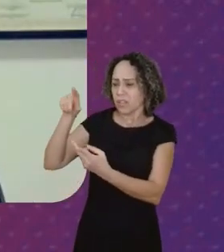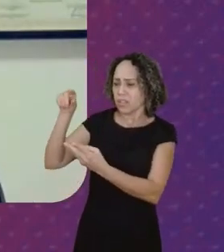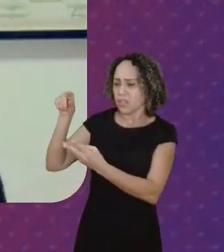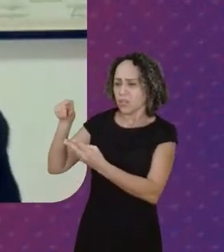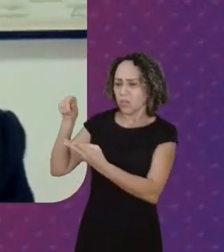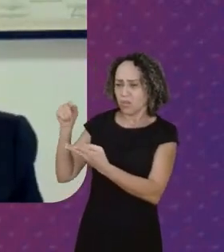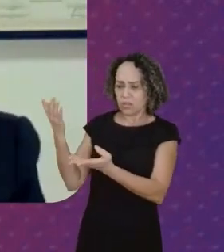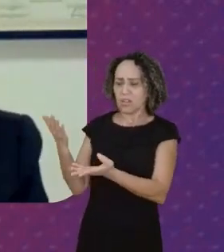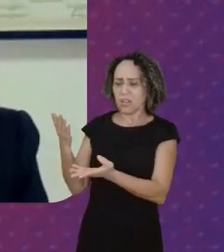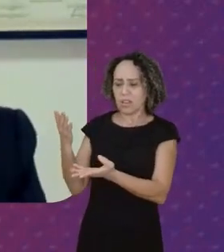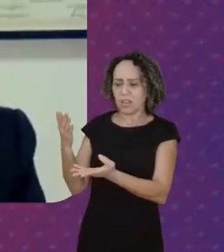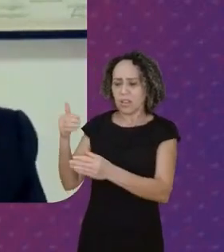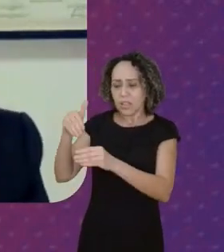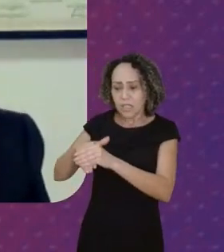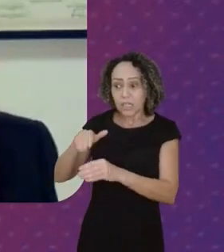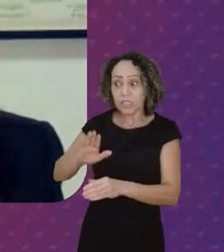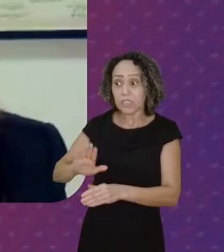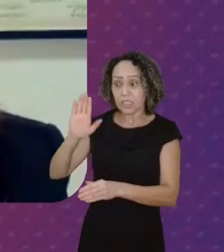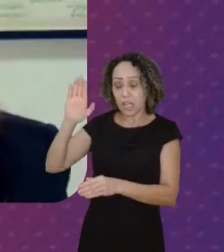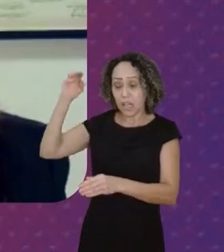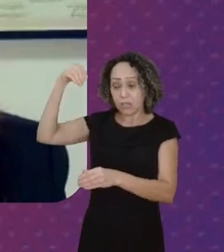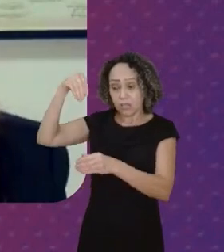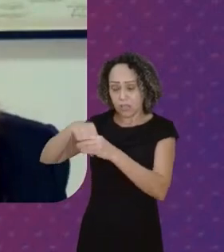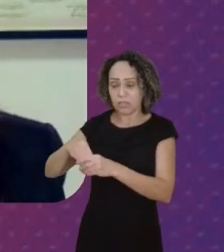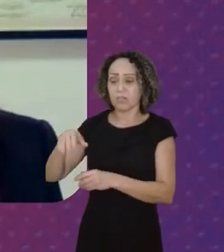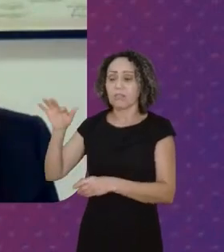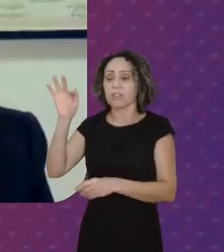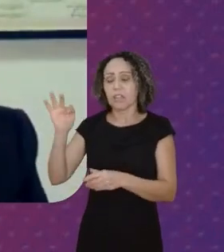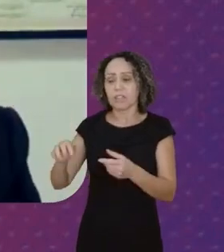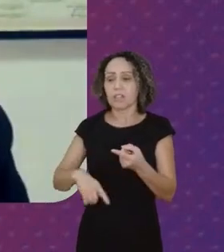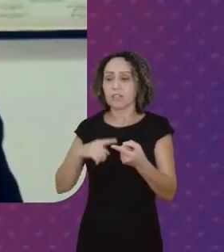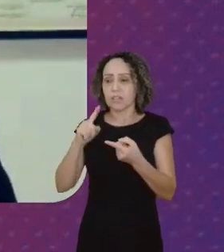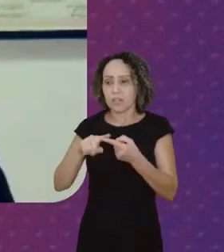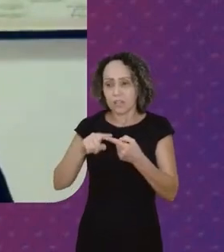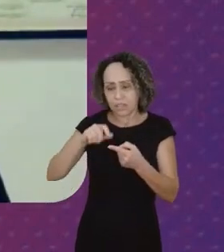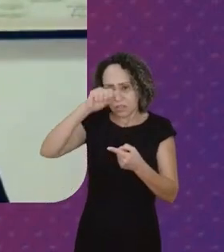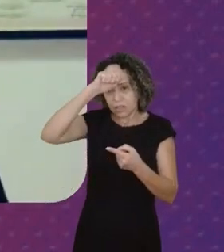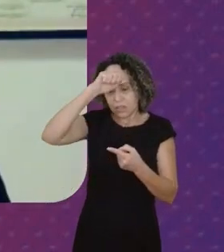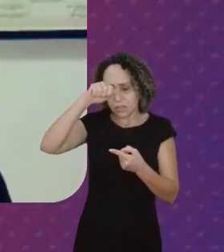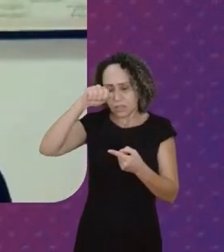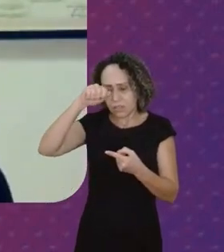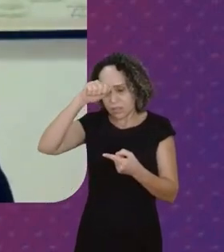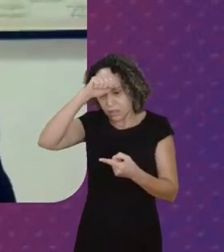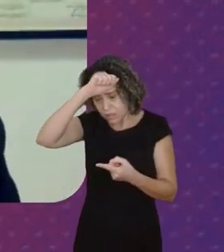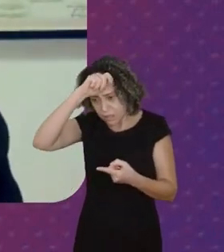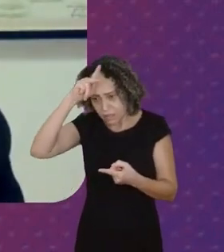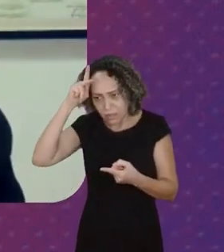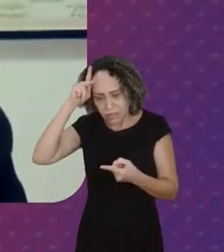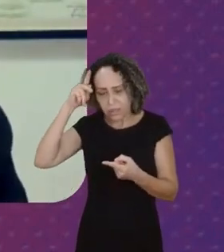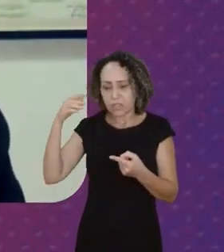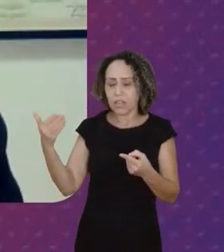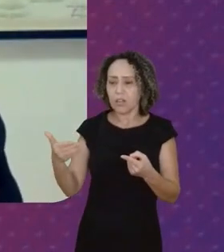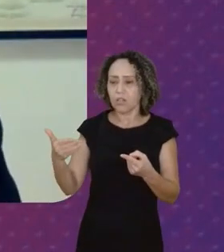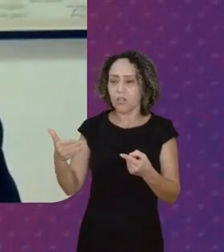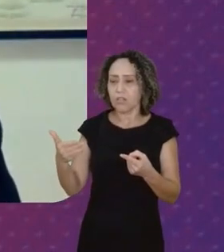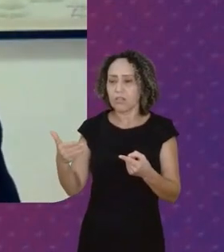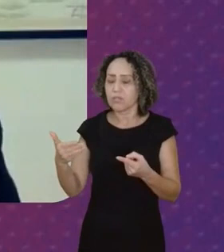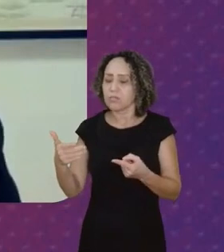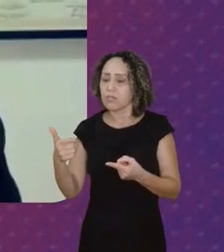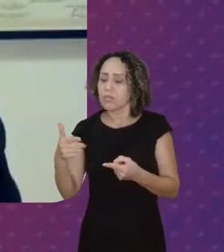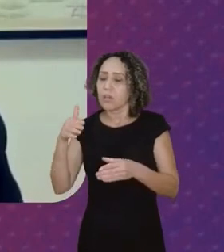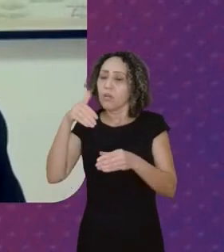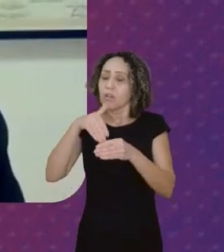e candidatas da federação em todos os níveis, tá? Seja nas eleições agora, nas eleições gerais de 2022, como nas